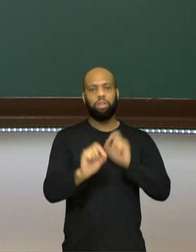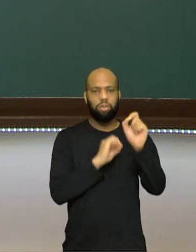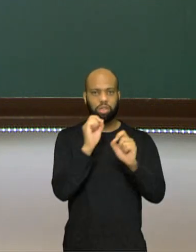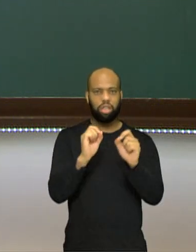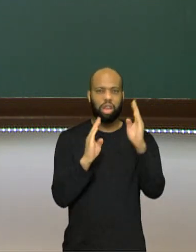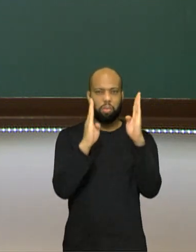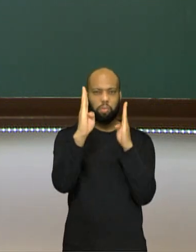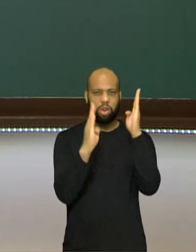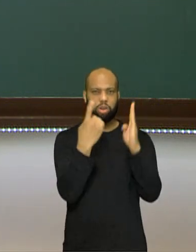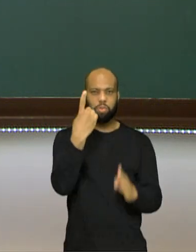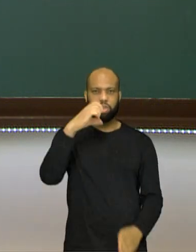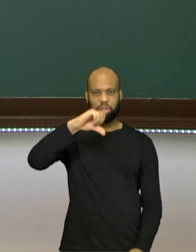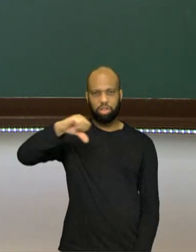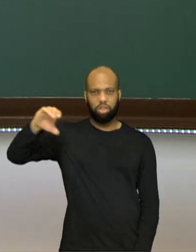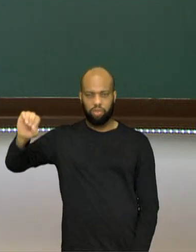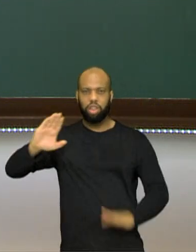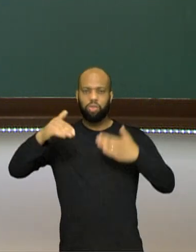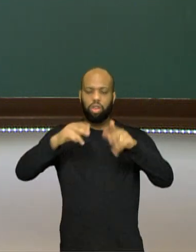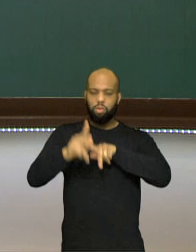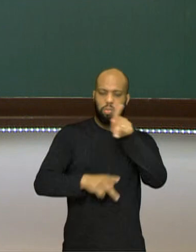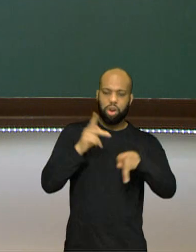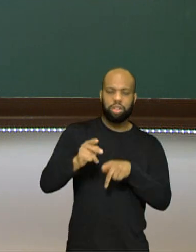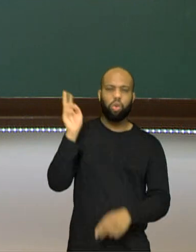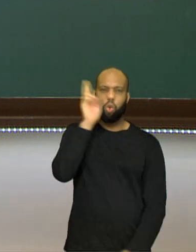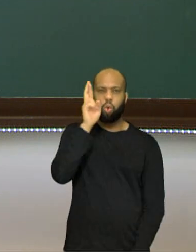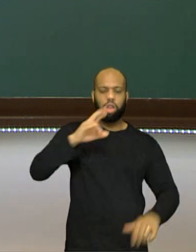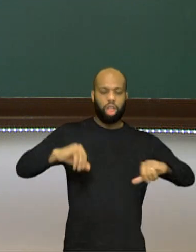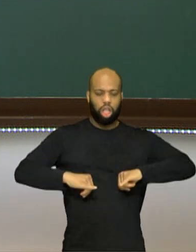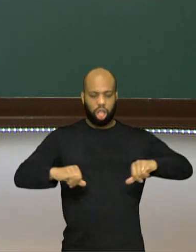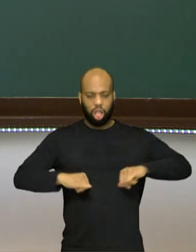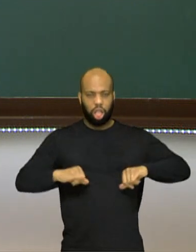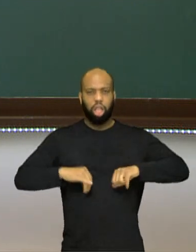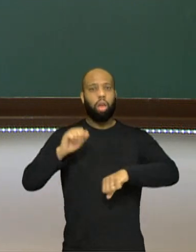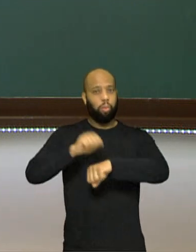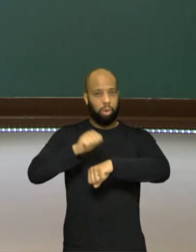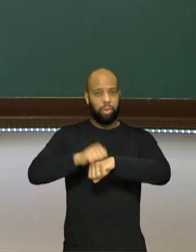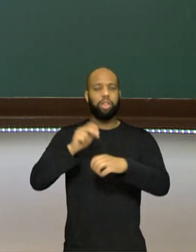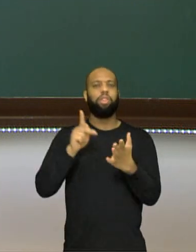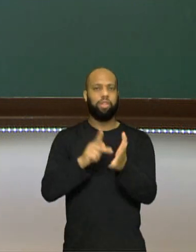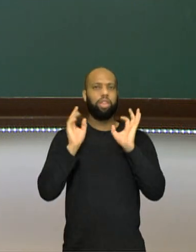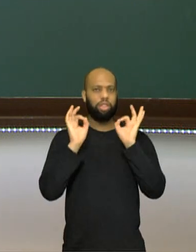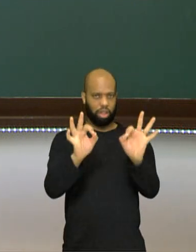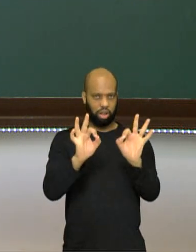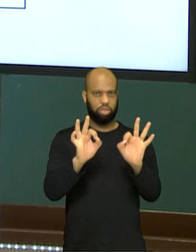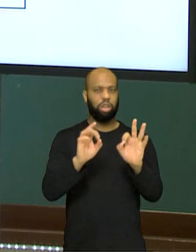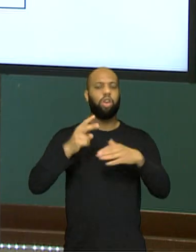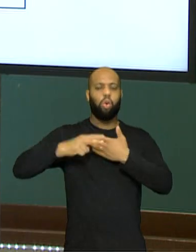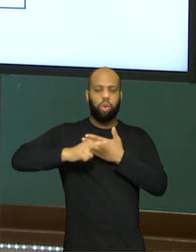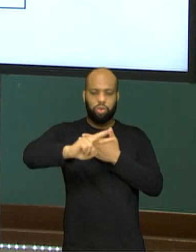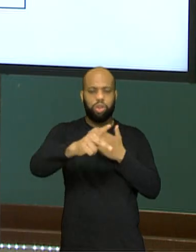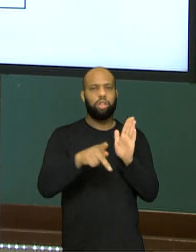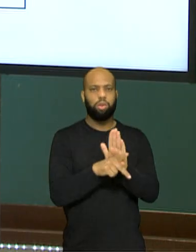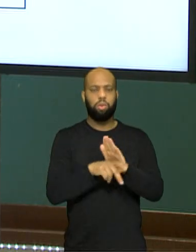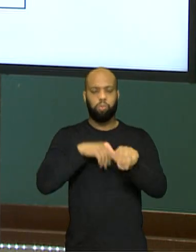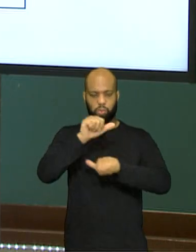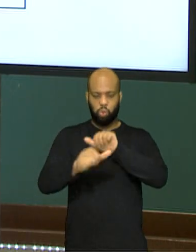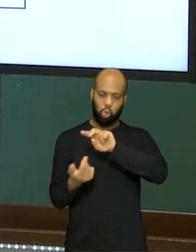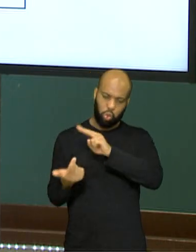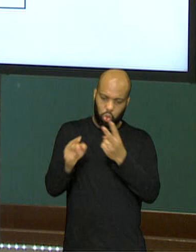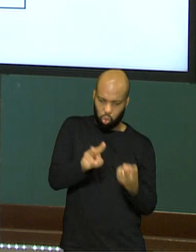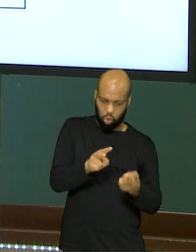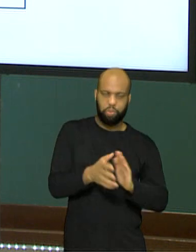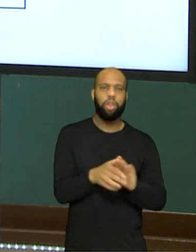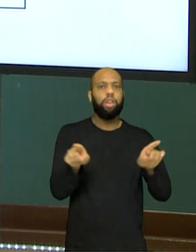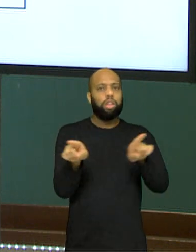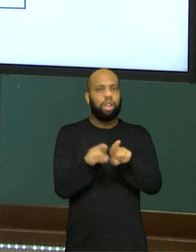anos 90, a população russa sofreu muito com a miséria mesmo, como consequência dessa mudança.